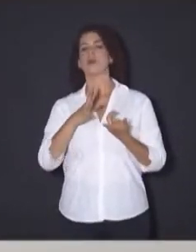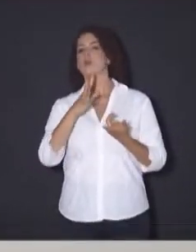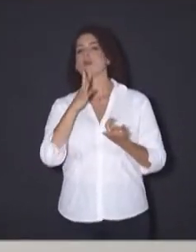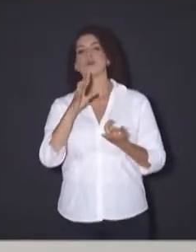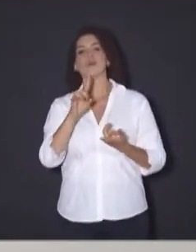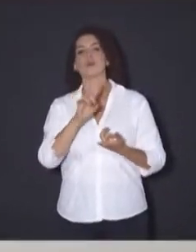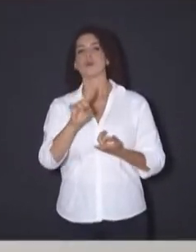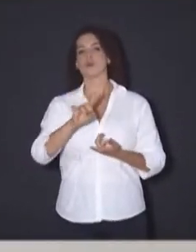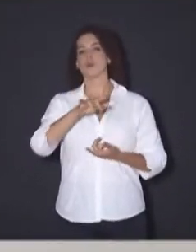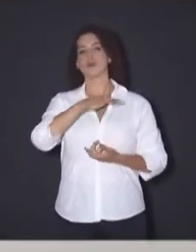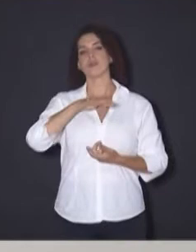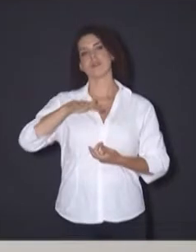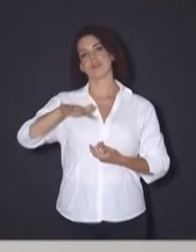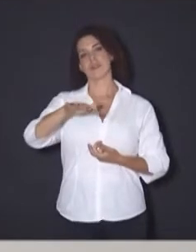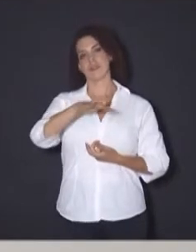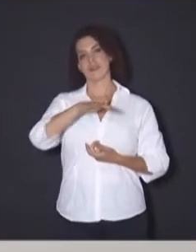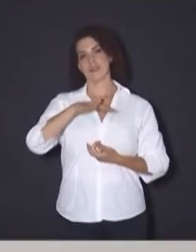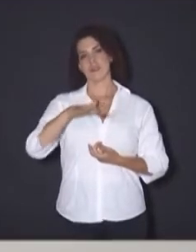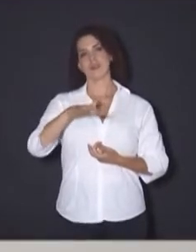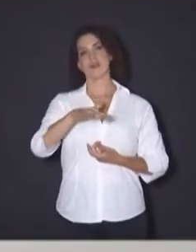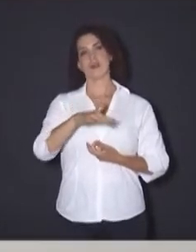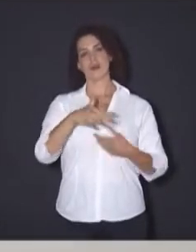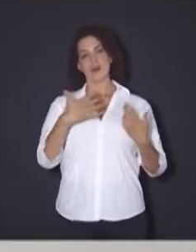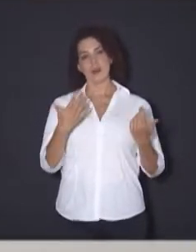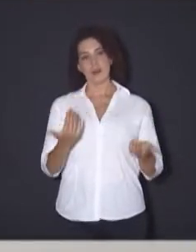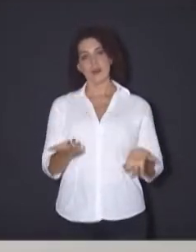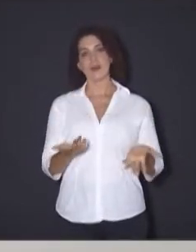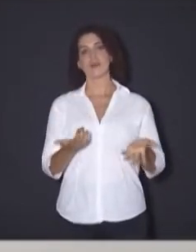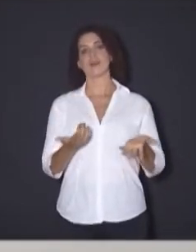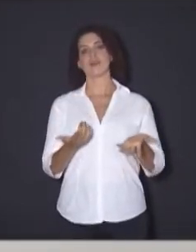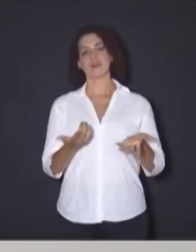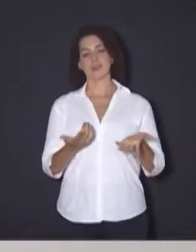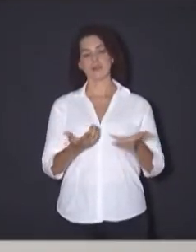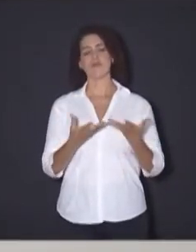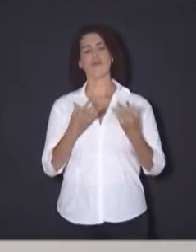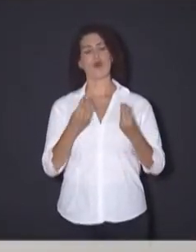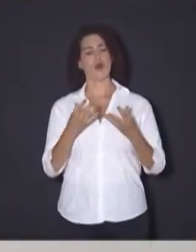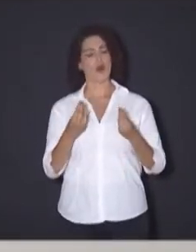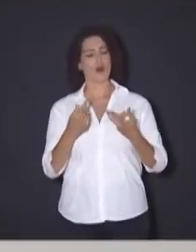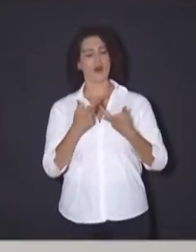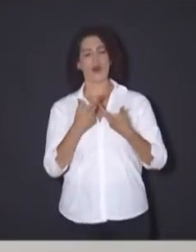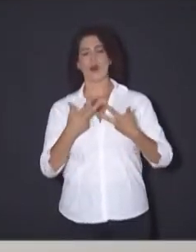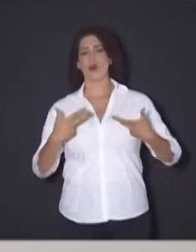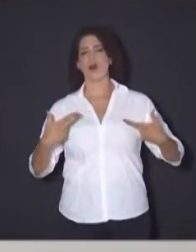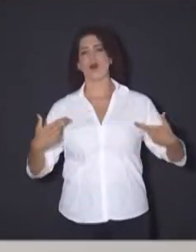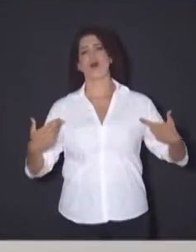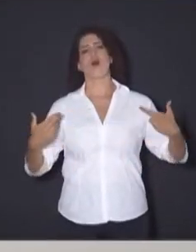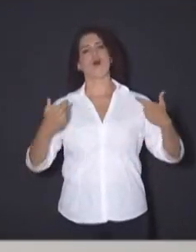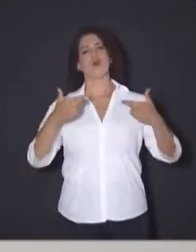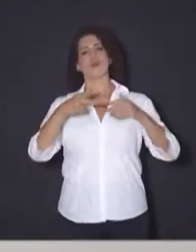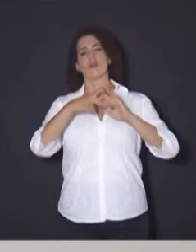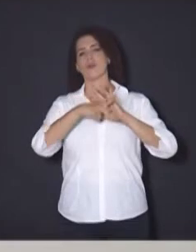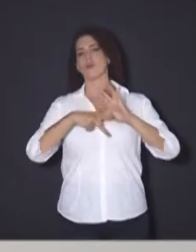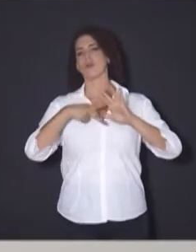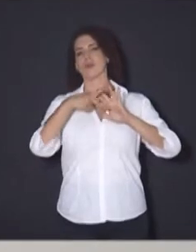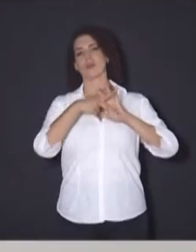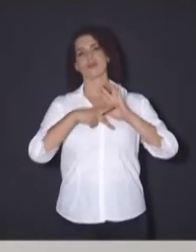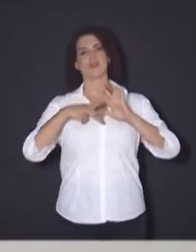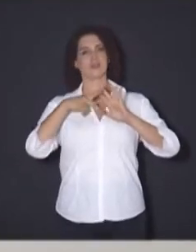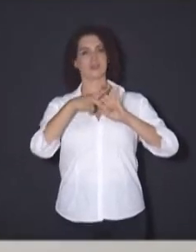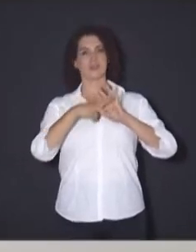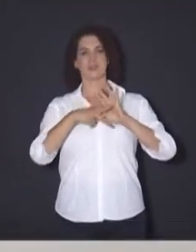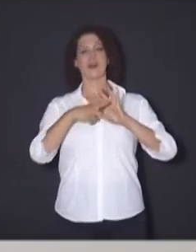território foi que você levou a muitos desses dez empreendimentos que olha olha só o nome escolhido pelo pedro